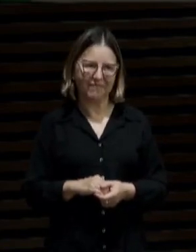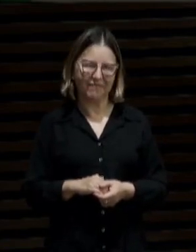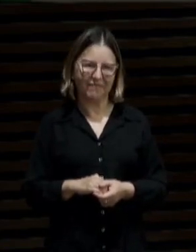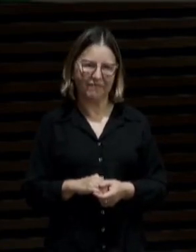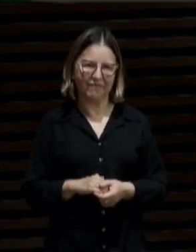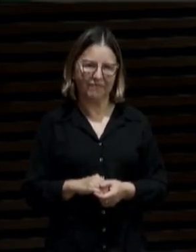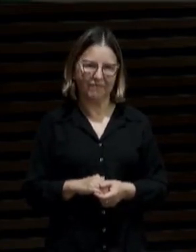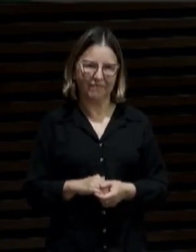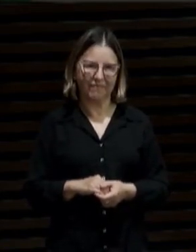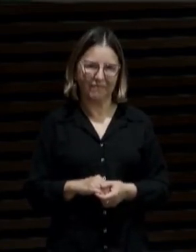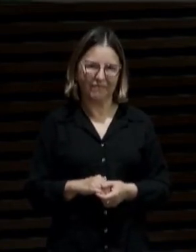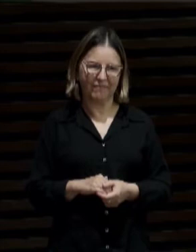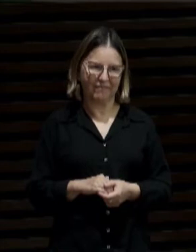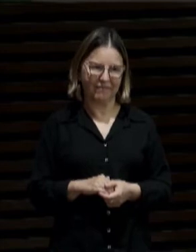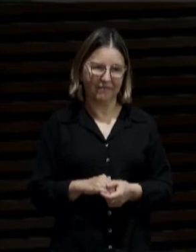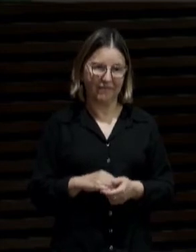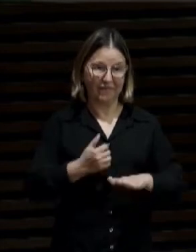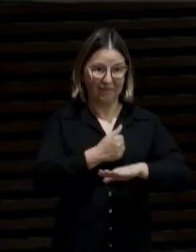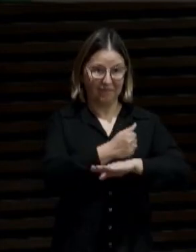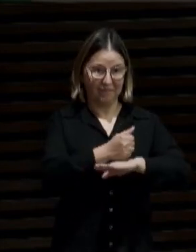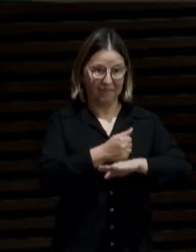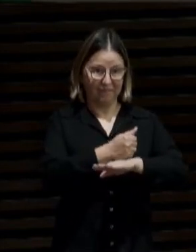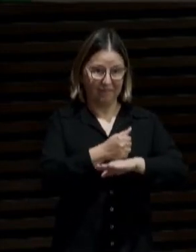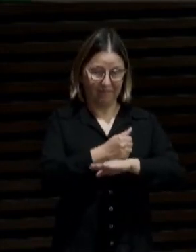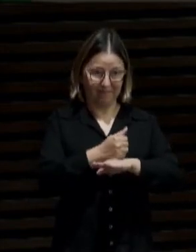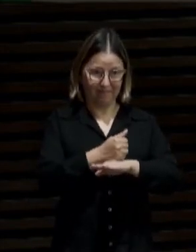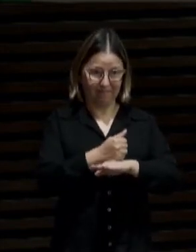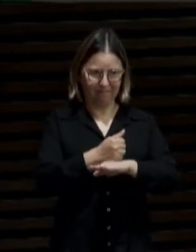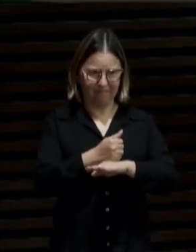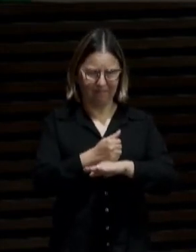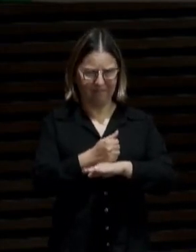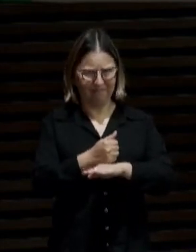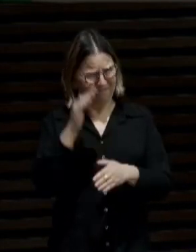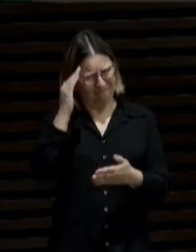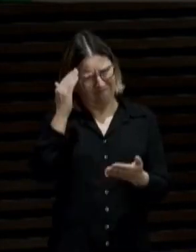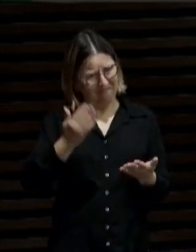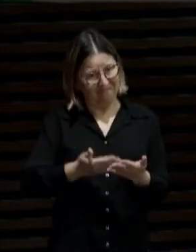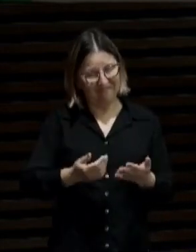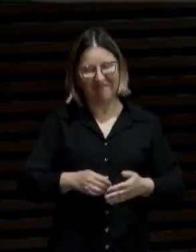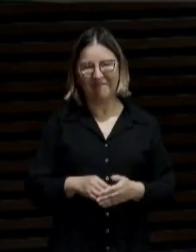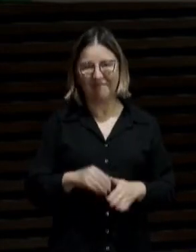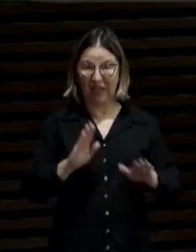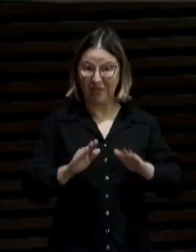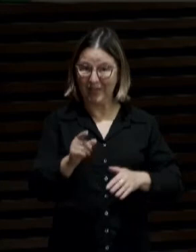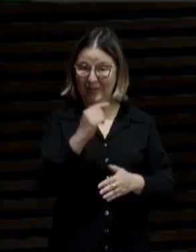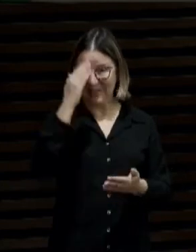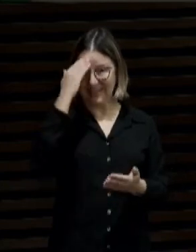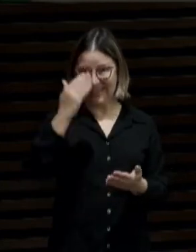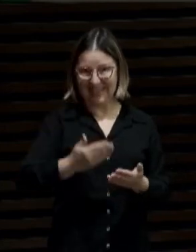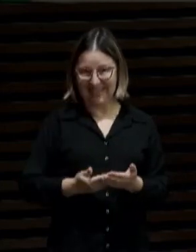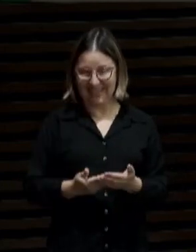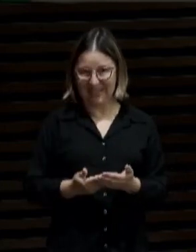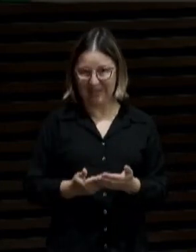só que a promessa demorou um pouquinho, e Abraão, não é que ele não cria. Às vezes a gente crê, a questão não é de